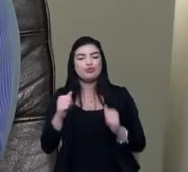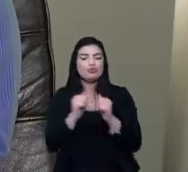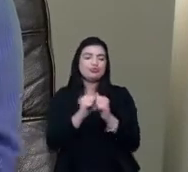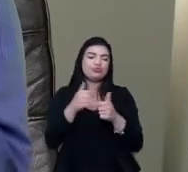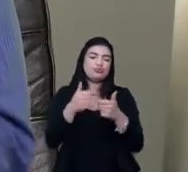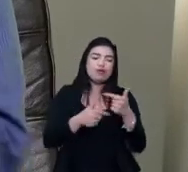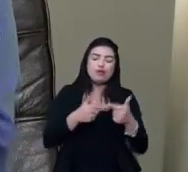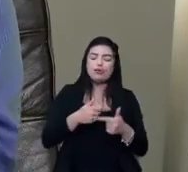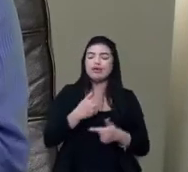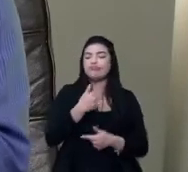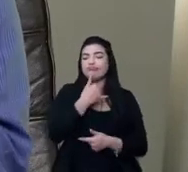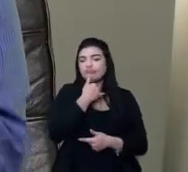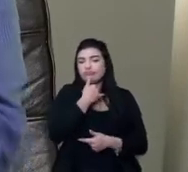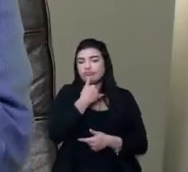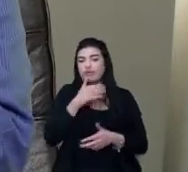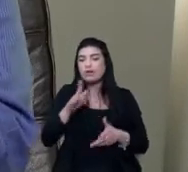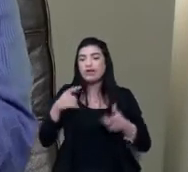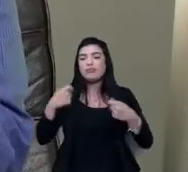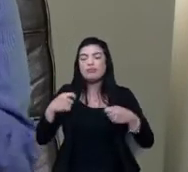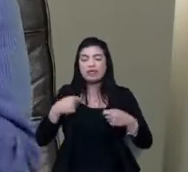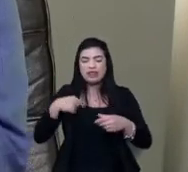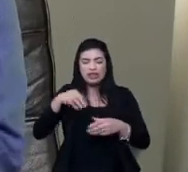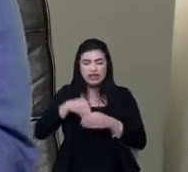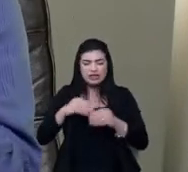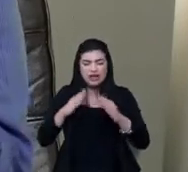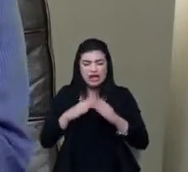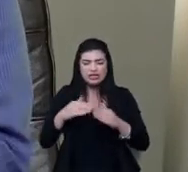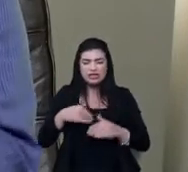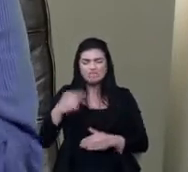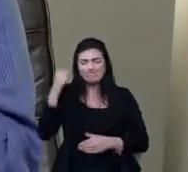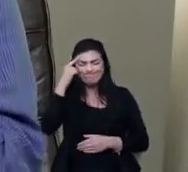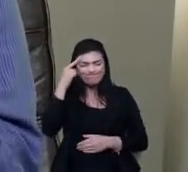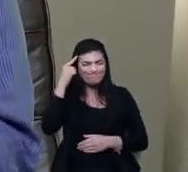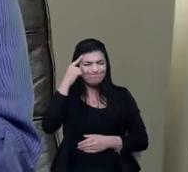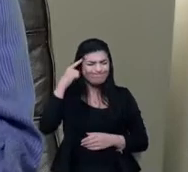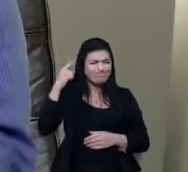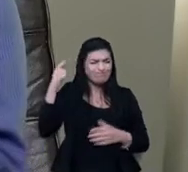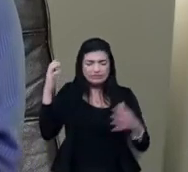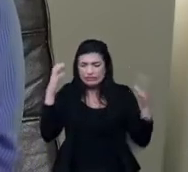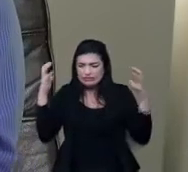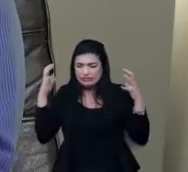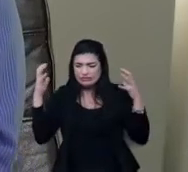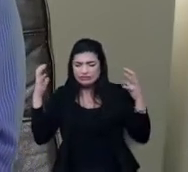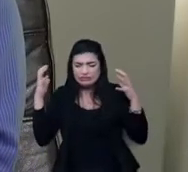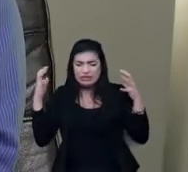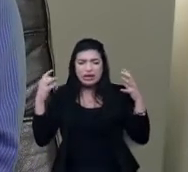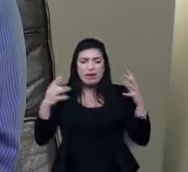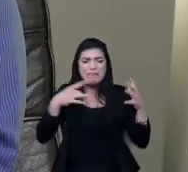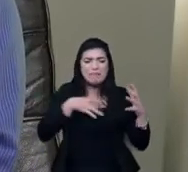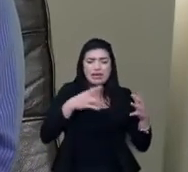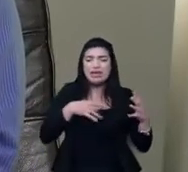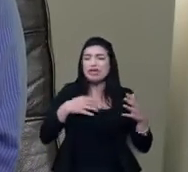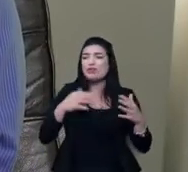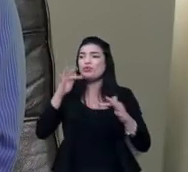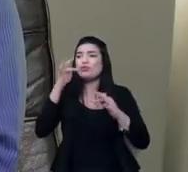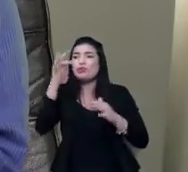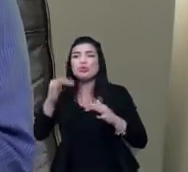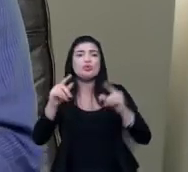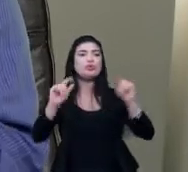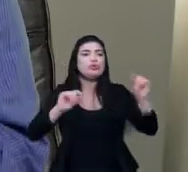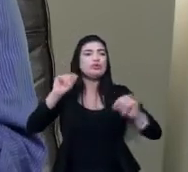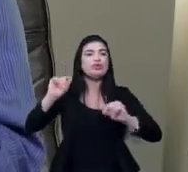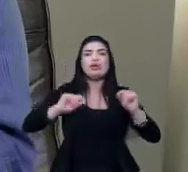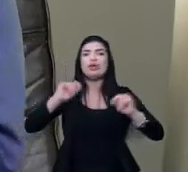aí a gente tem que ficar em casa e sofrendo todas essas pressões, esse medo de o que é que vai ser dessa pandemia. Então, assim, foi um momento muito difícil,